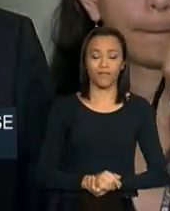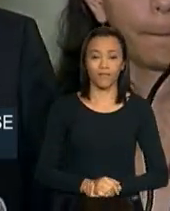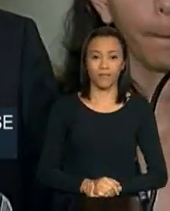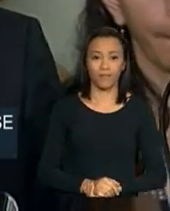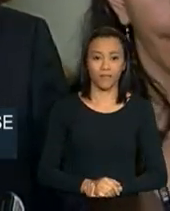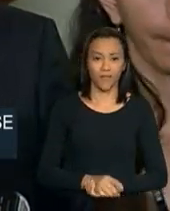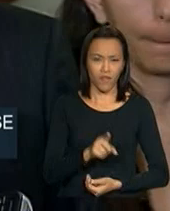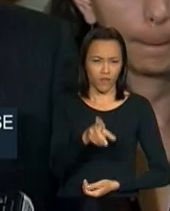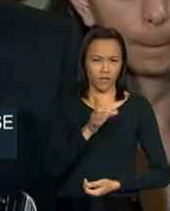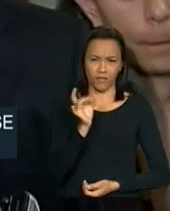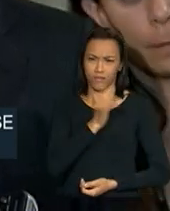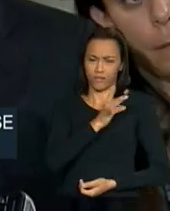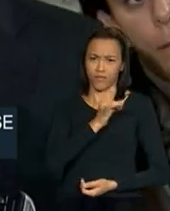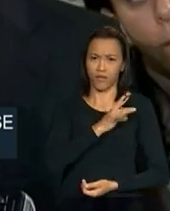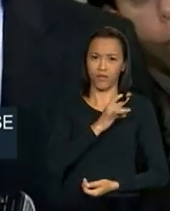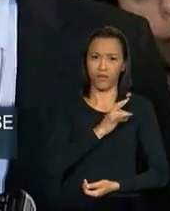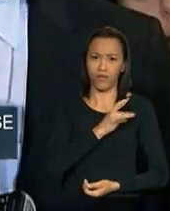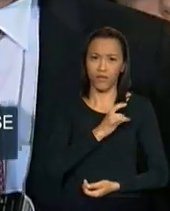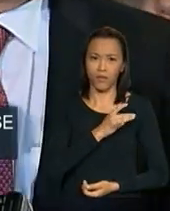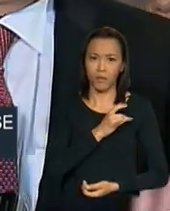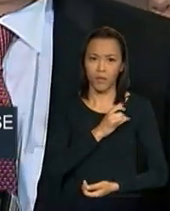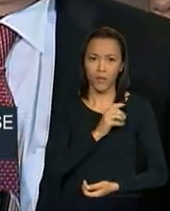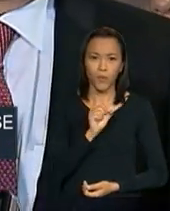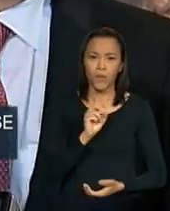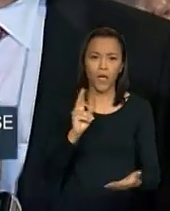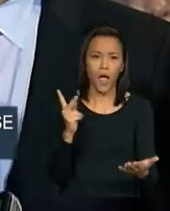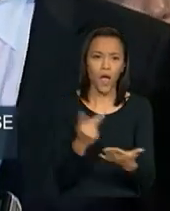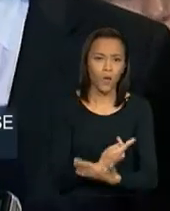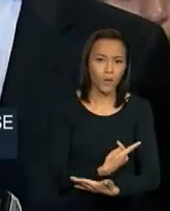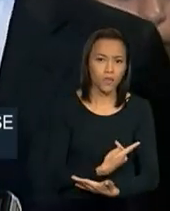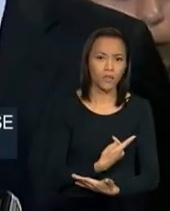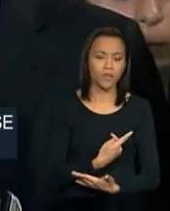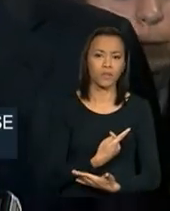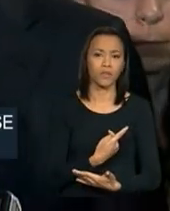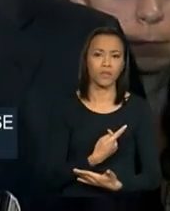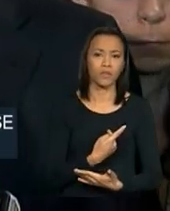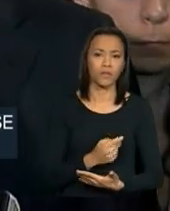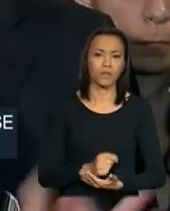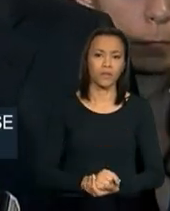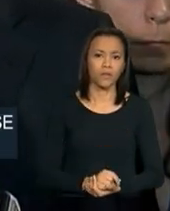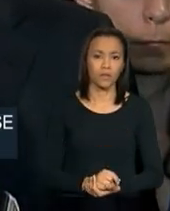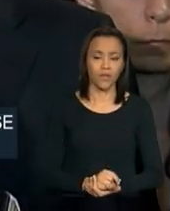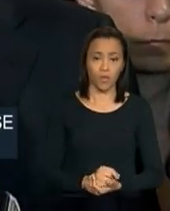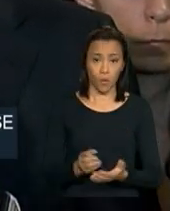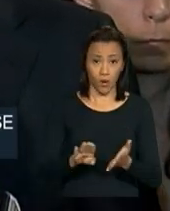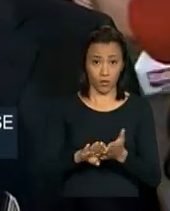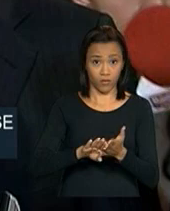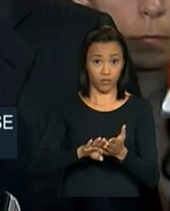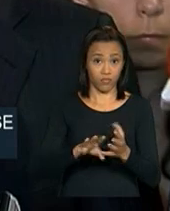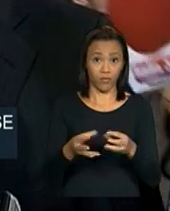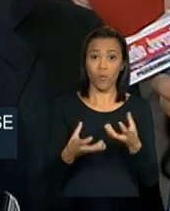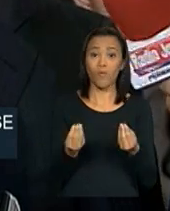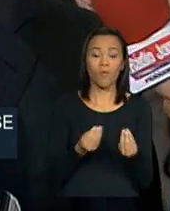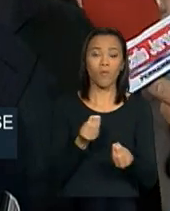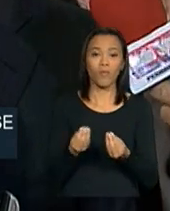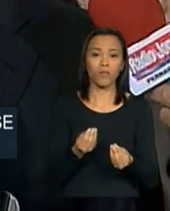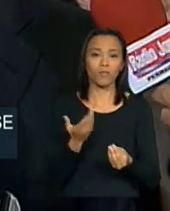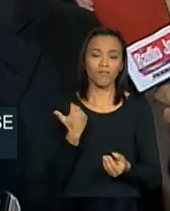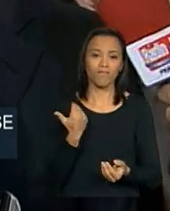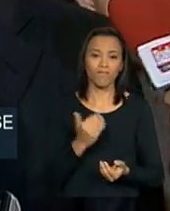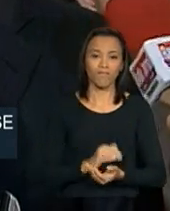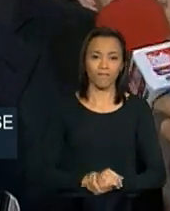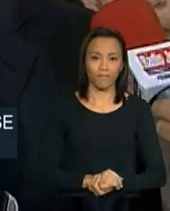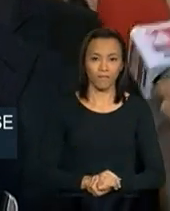acontecer com o senhor, o que aconteceu já com o presidente da legenda, quando deixou o partido e agora o Brizola? Daqui a pouco, ali na